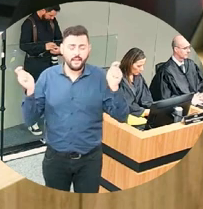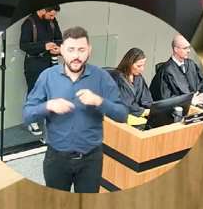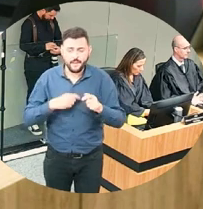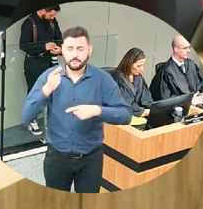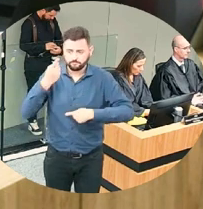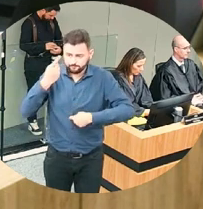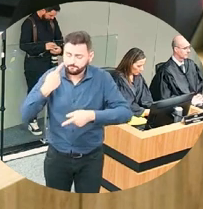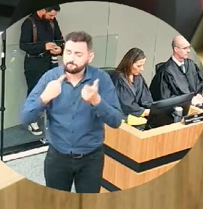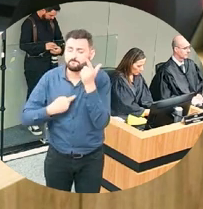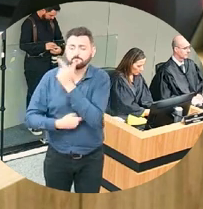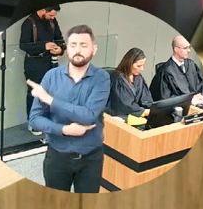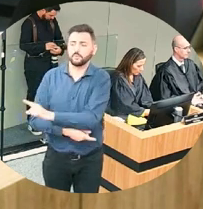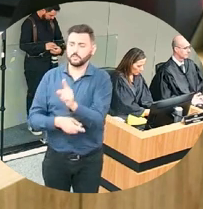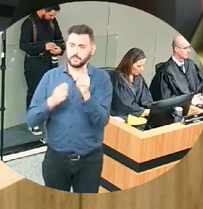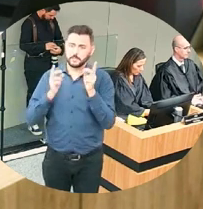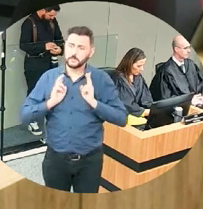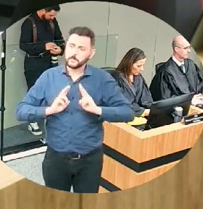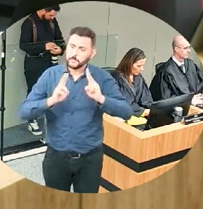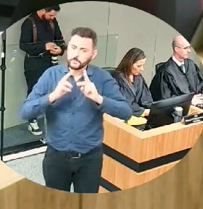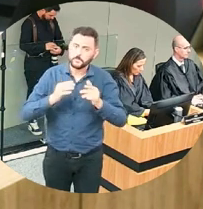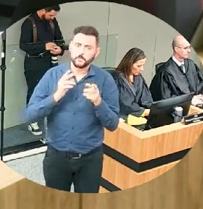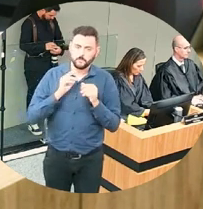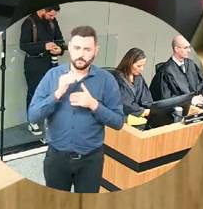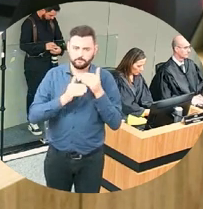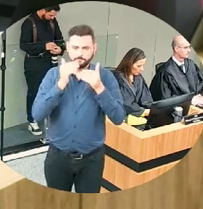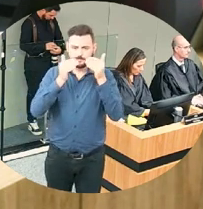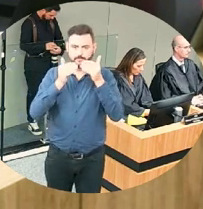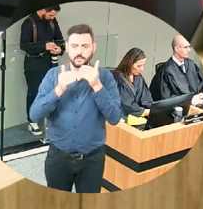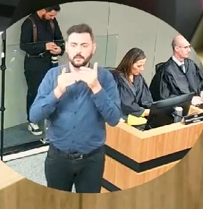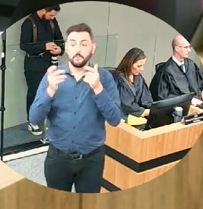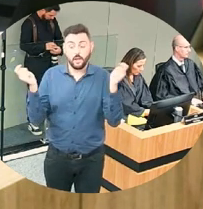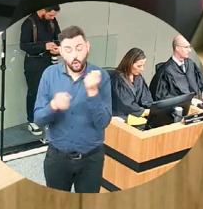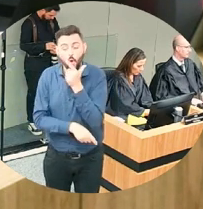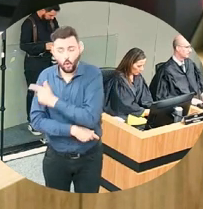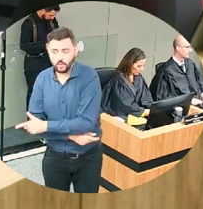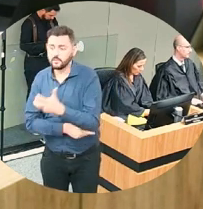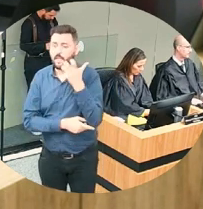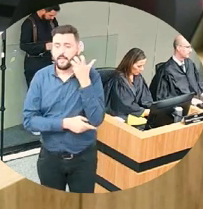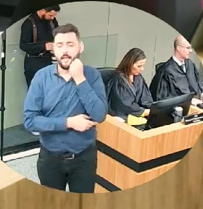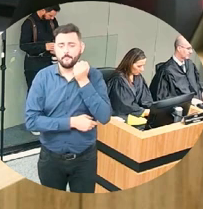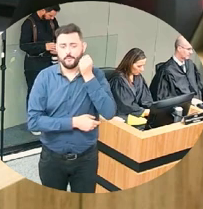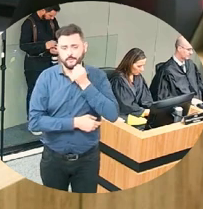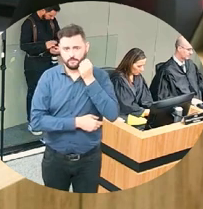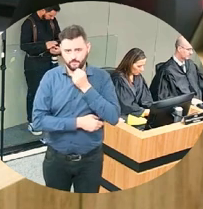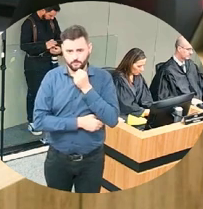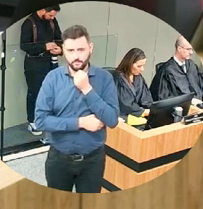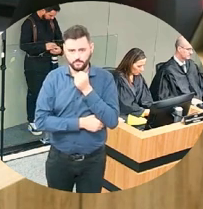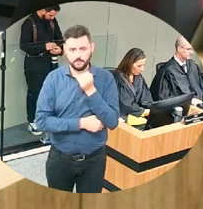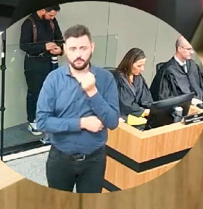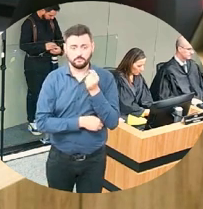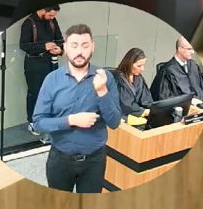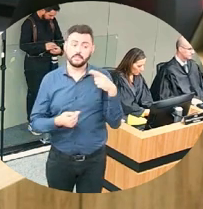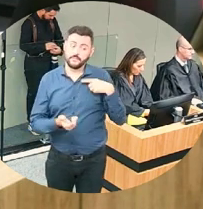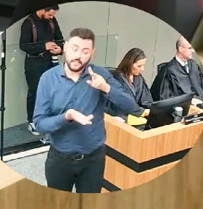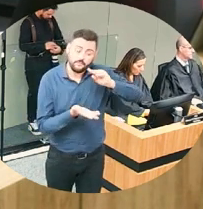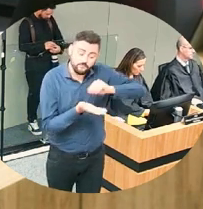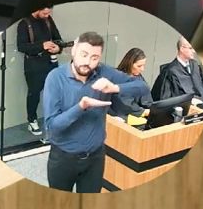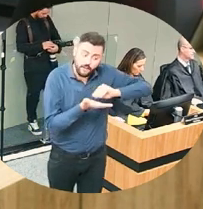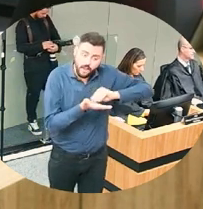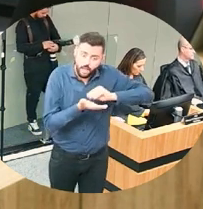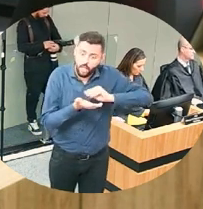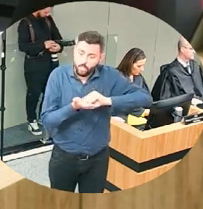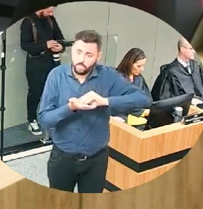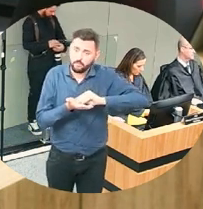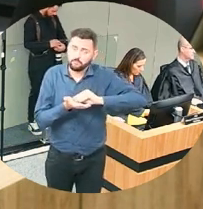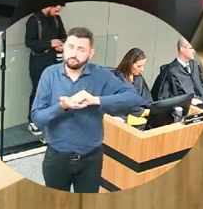importante de cargos de servidores decorrente de de aposentadorias que ainda não foram repostos